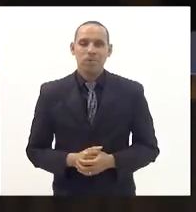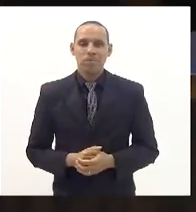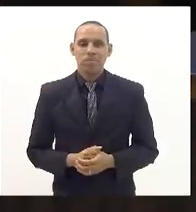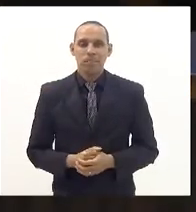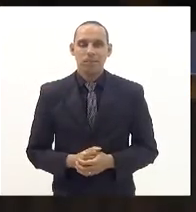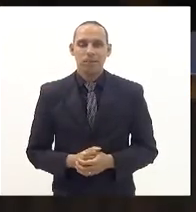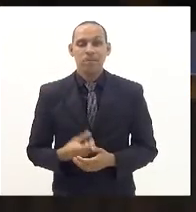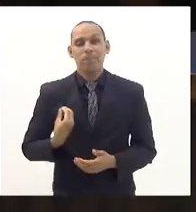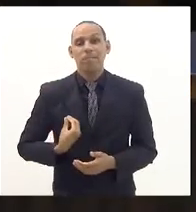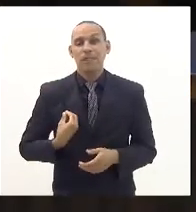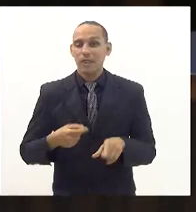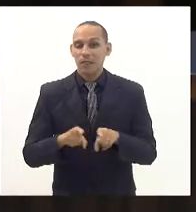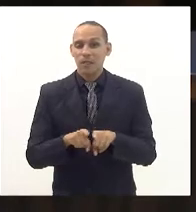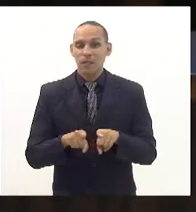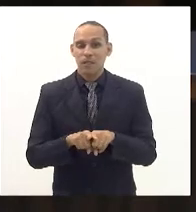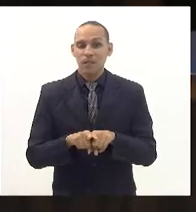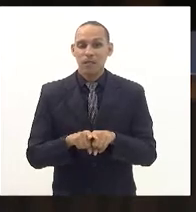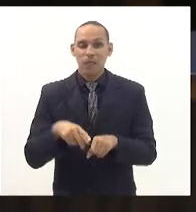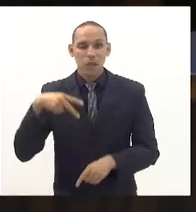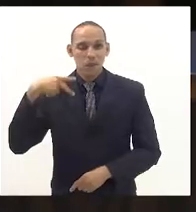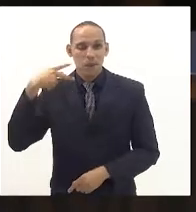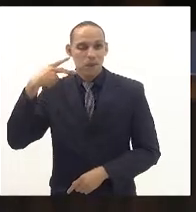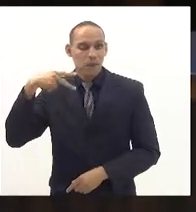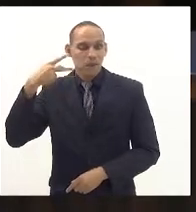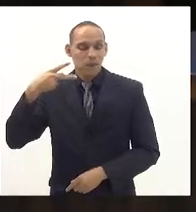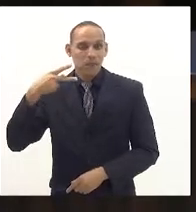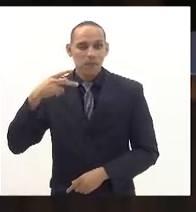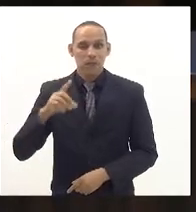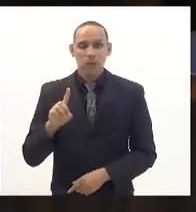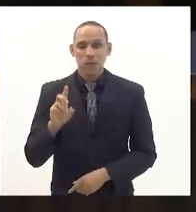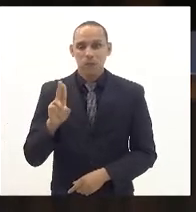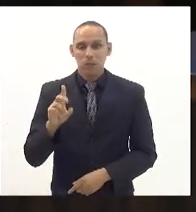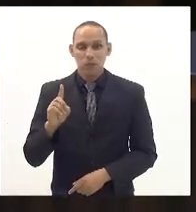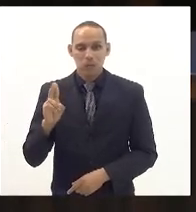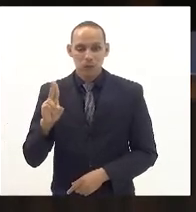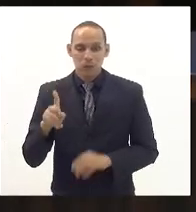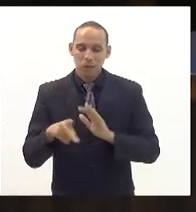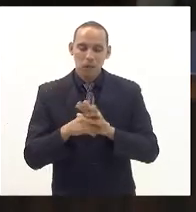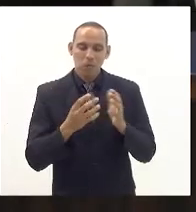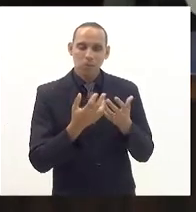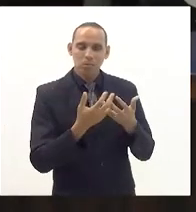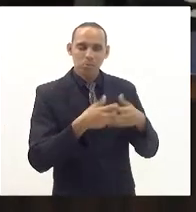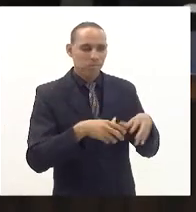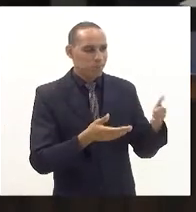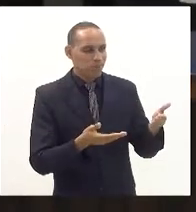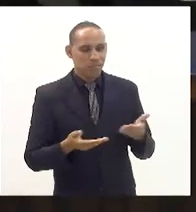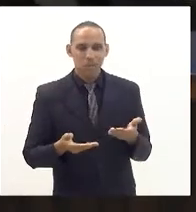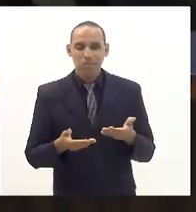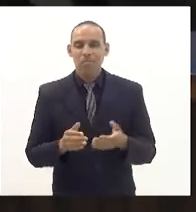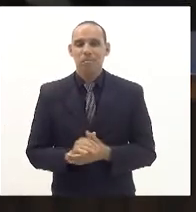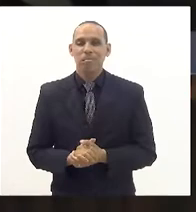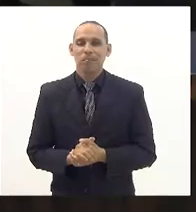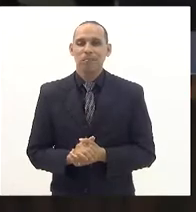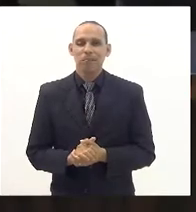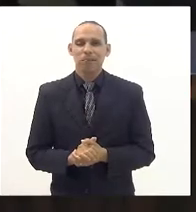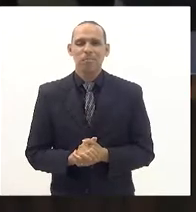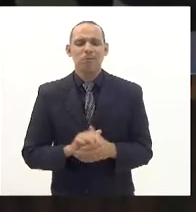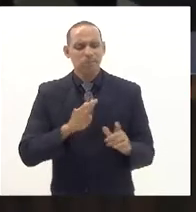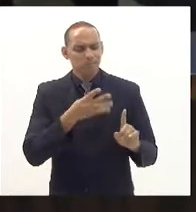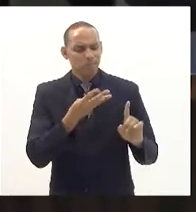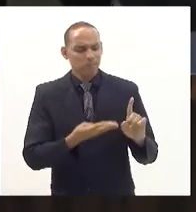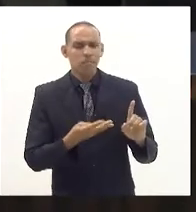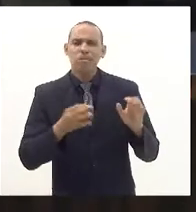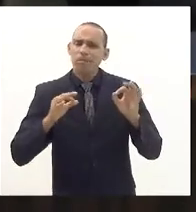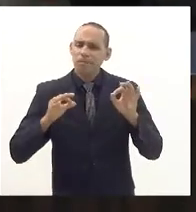tá presente também do vereador do de Petrópolis seja bem-vindo uma justa e merecida